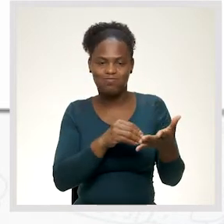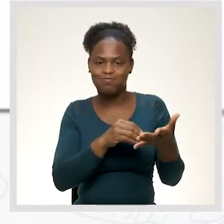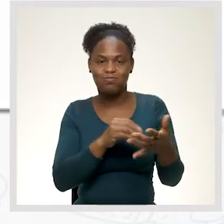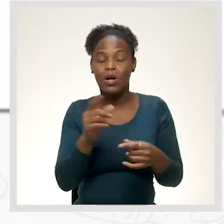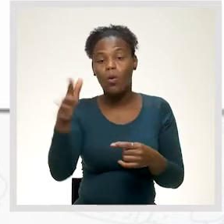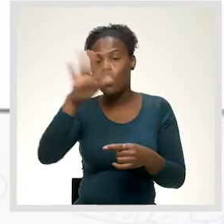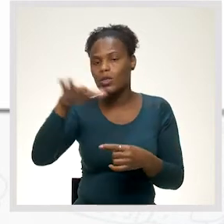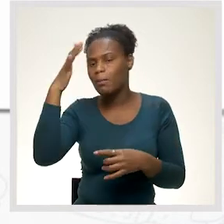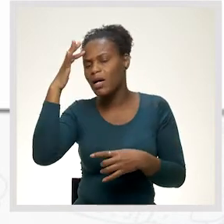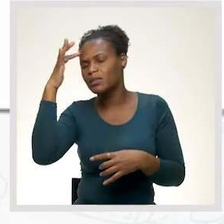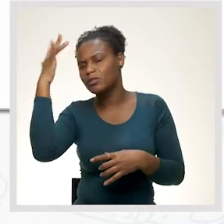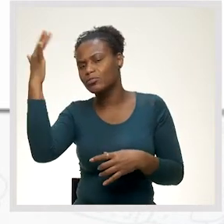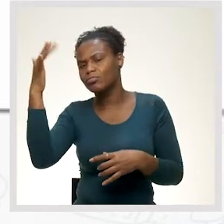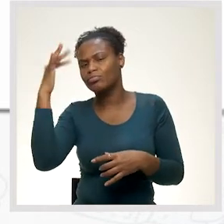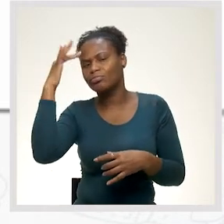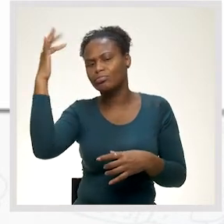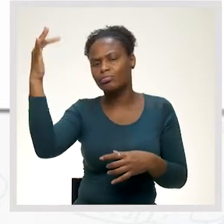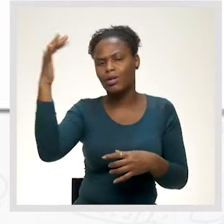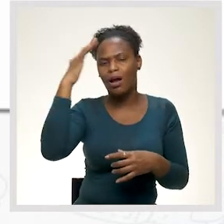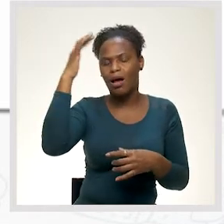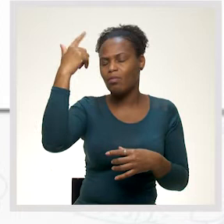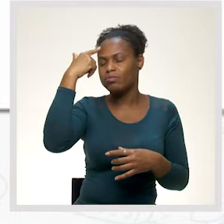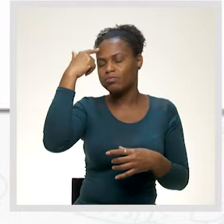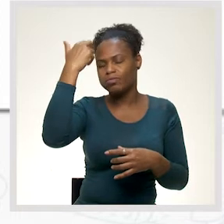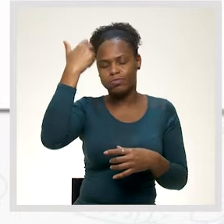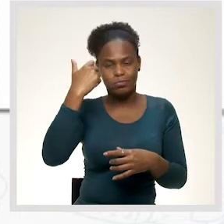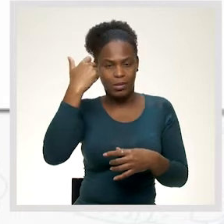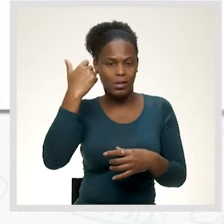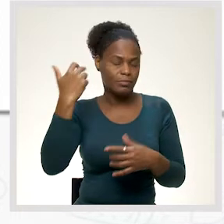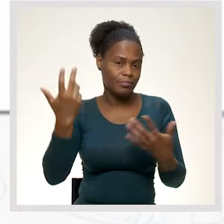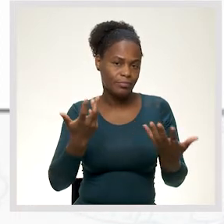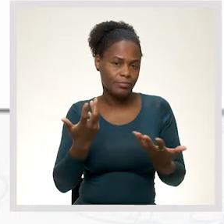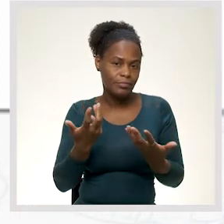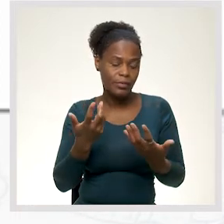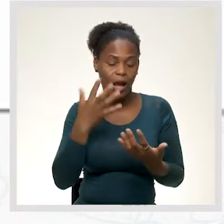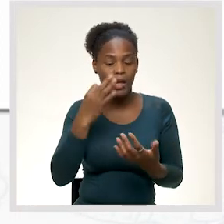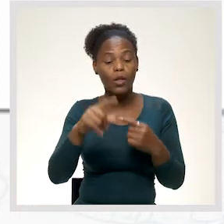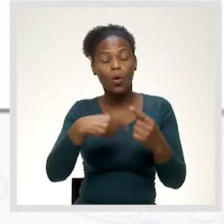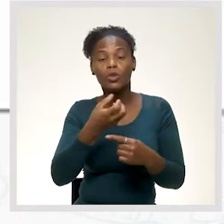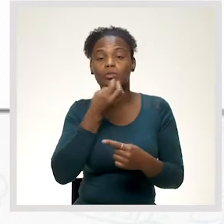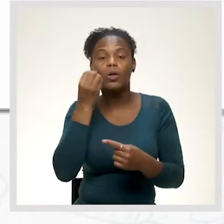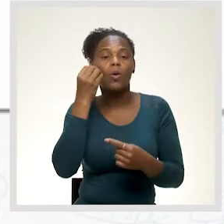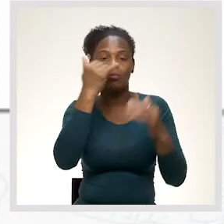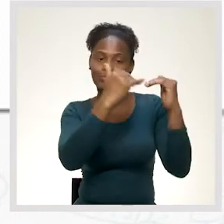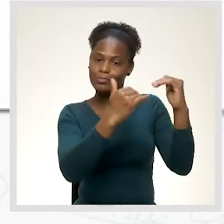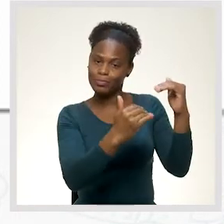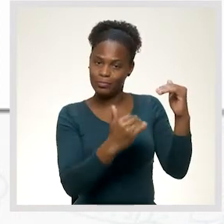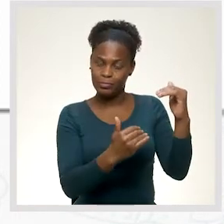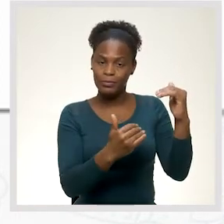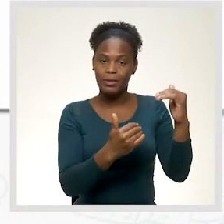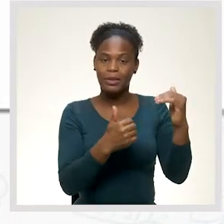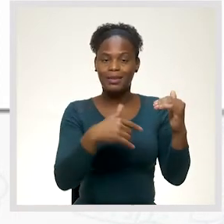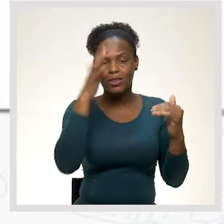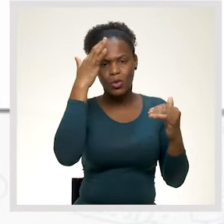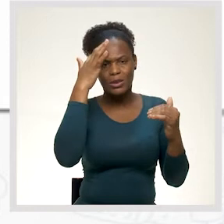da imaginação, do sonho, do inconsciente. Ainda outras características. A